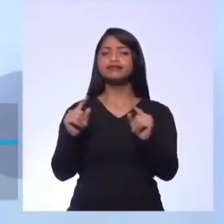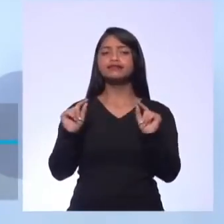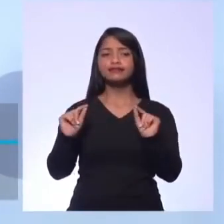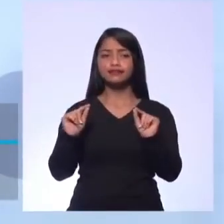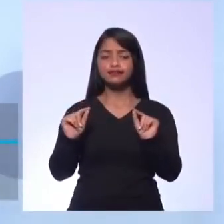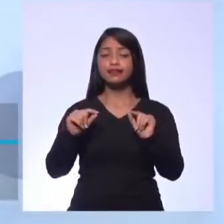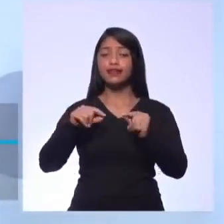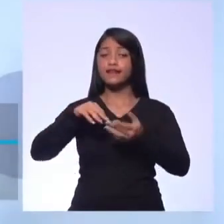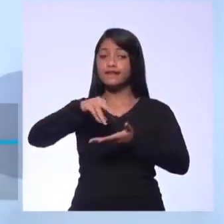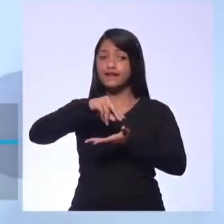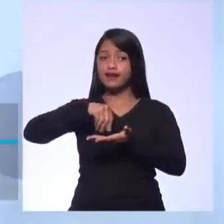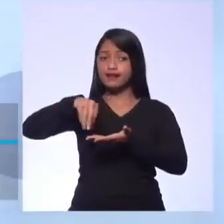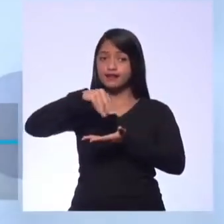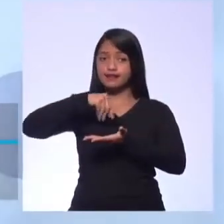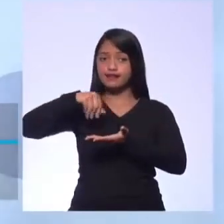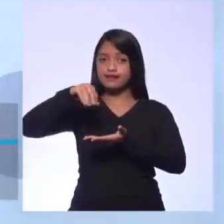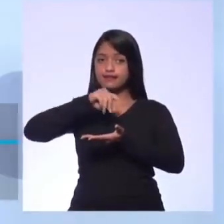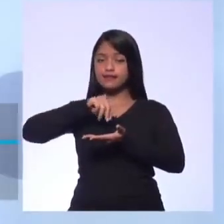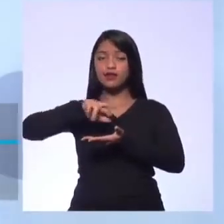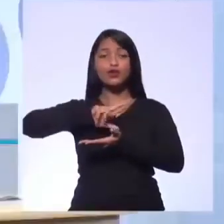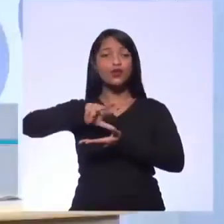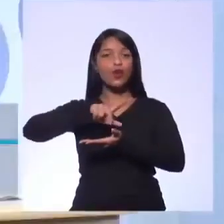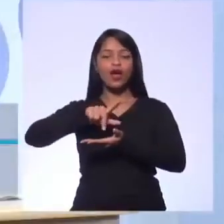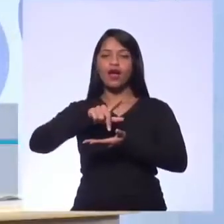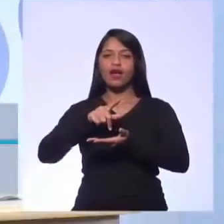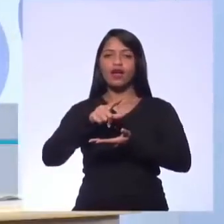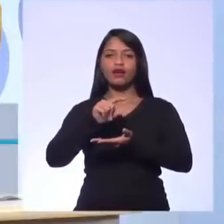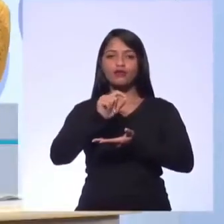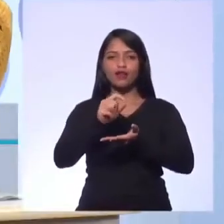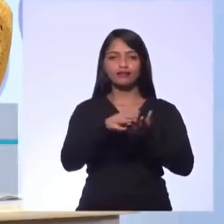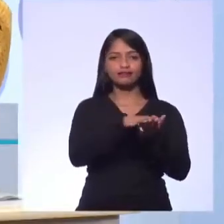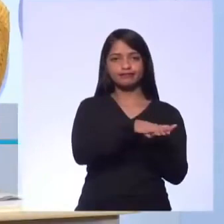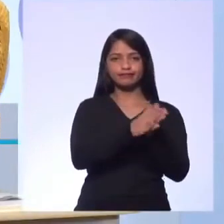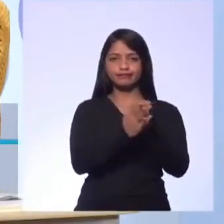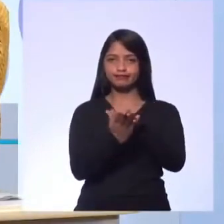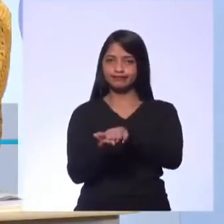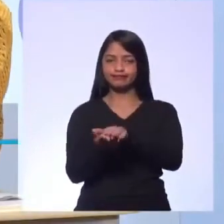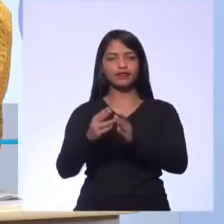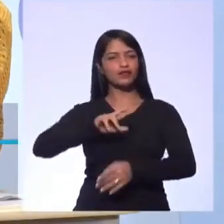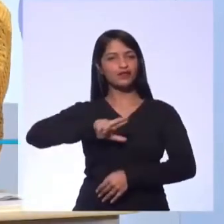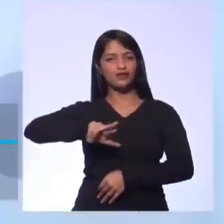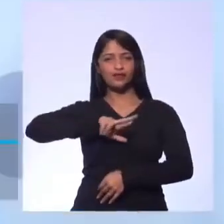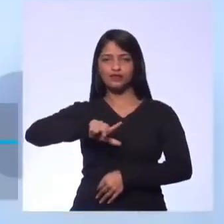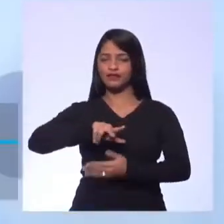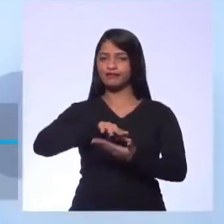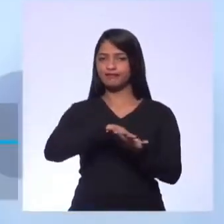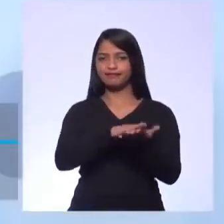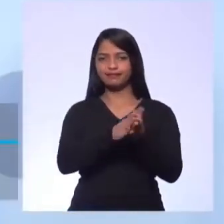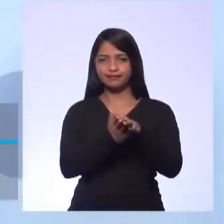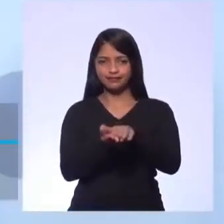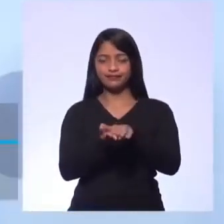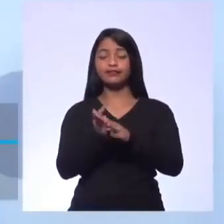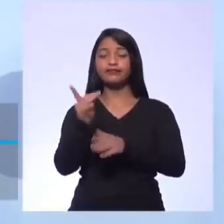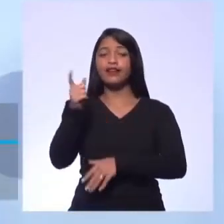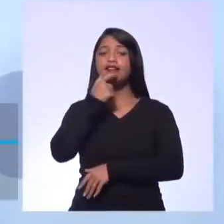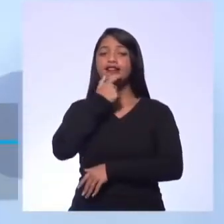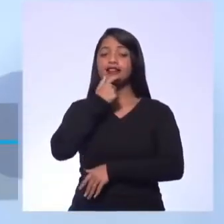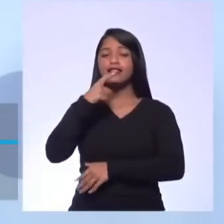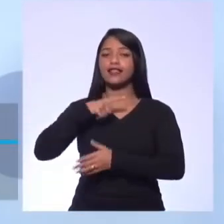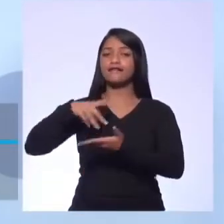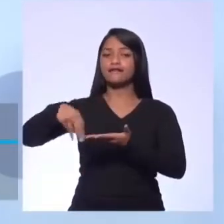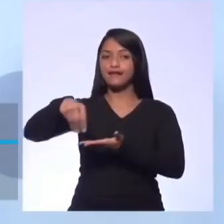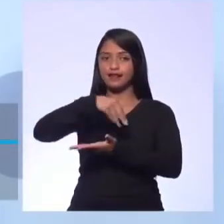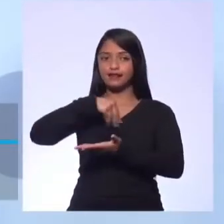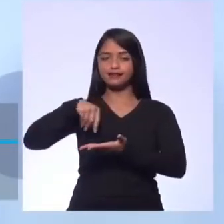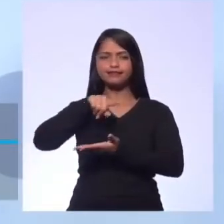a farinha ao invés da Do do formato do. formato né? Porque se vocês